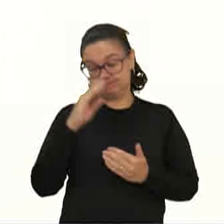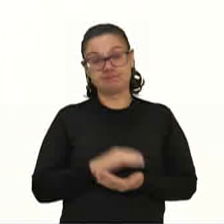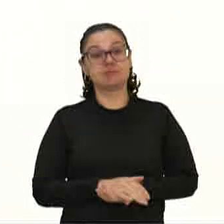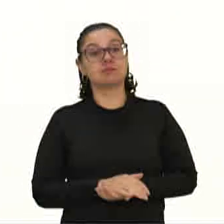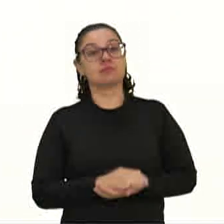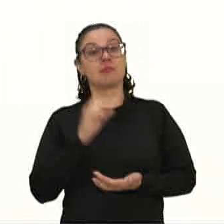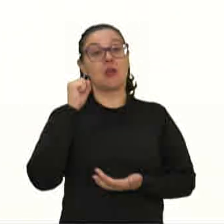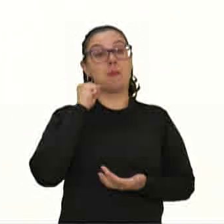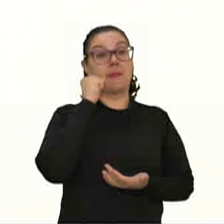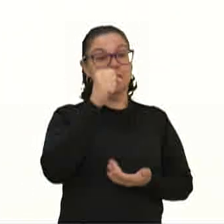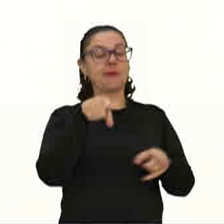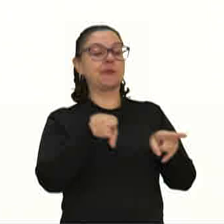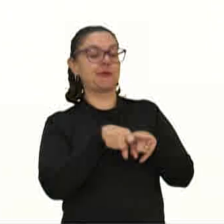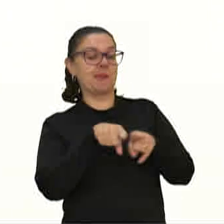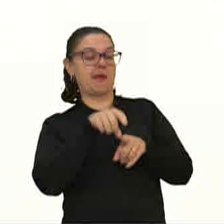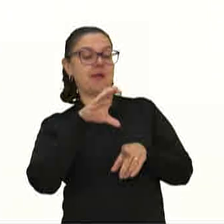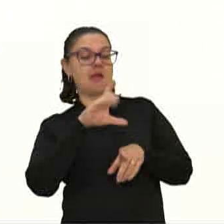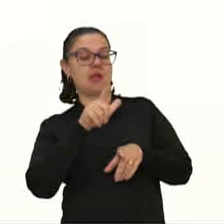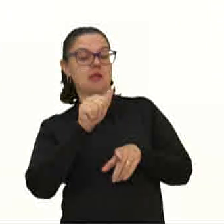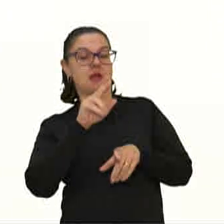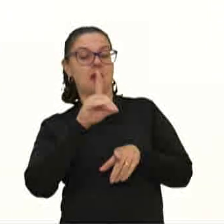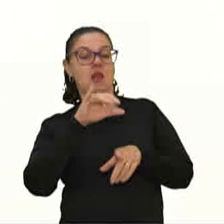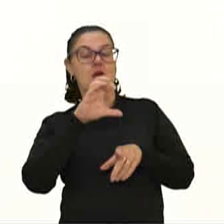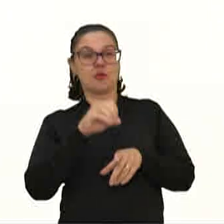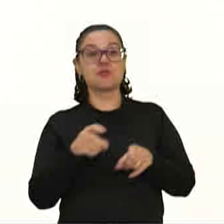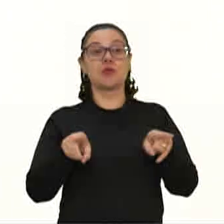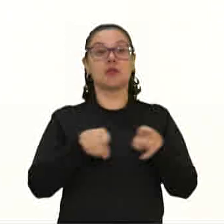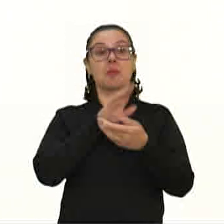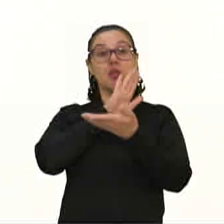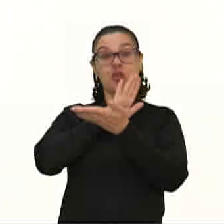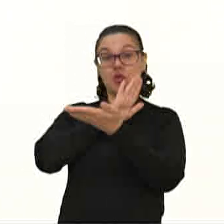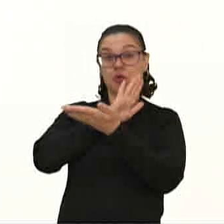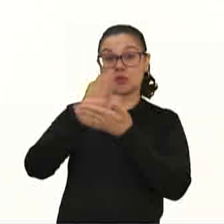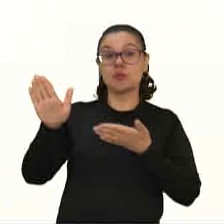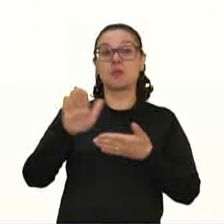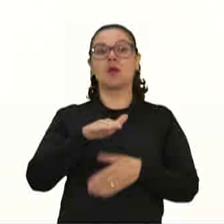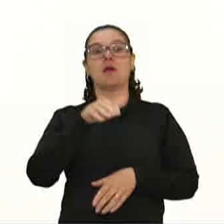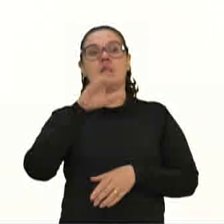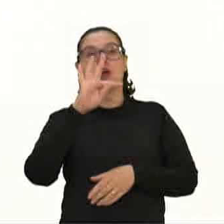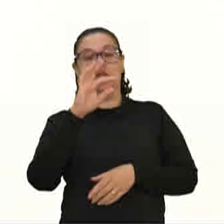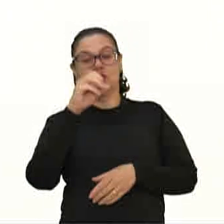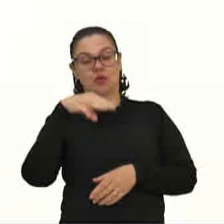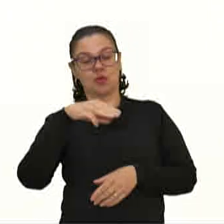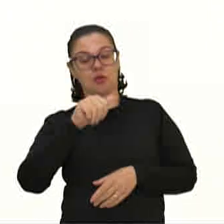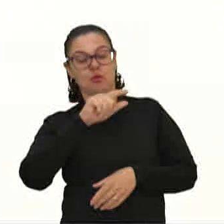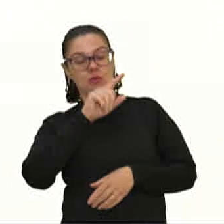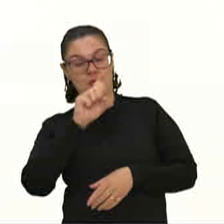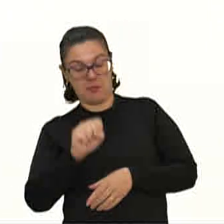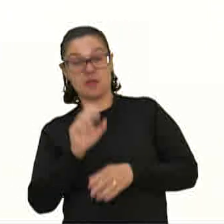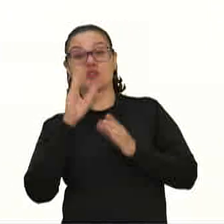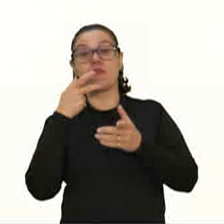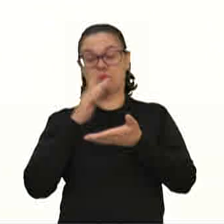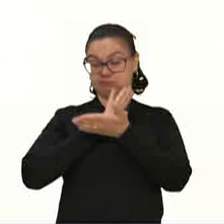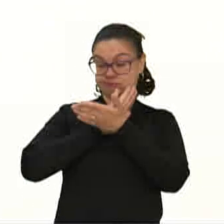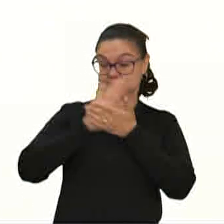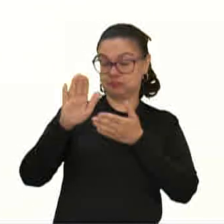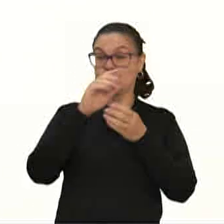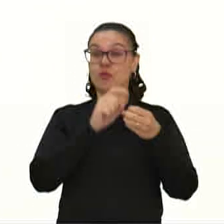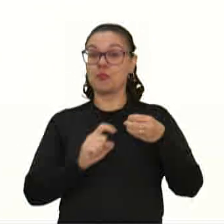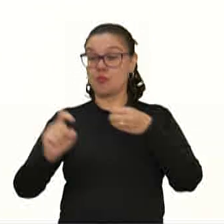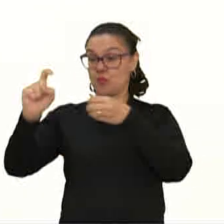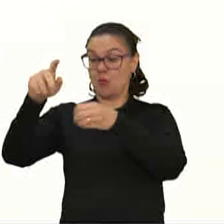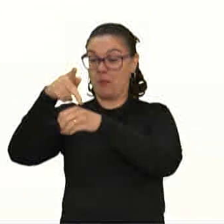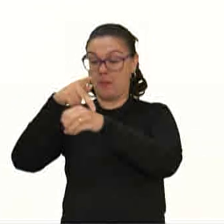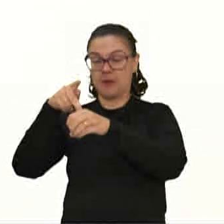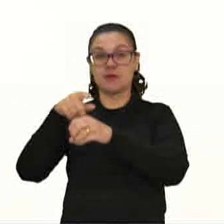Mataram o poeta Cláudio Manuel da Costa e exilaram o poeta Tomás Antônio Gonzaga, como eu já havia adiantado para vocês, né? Em